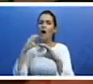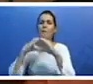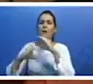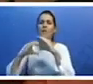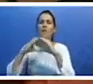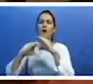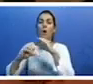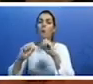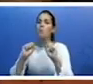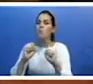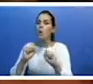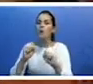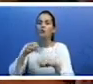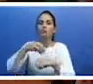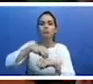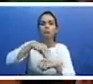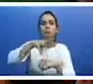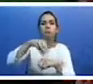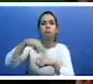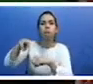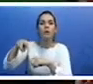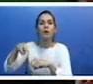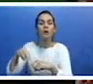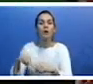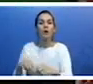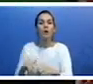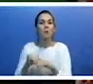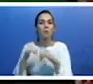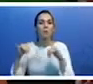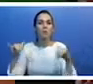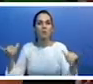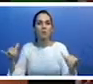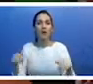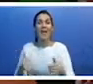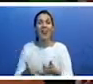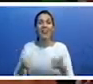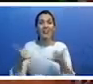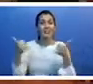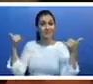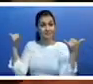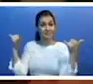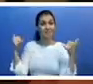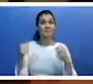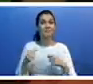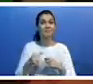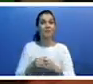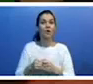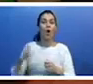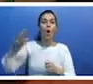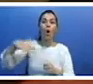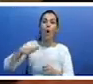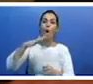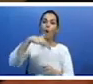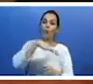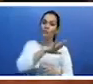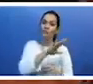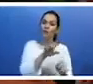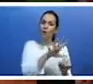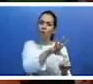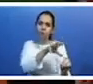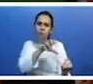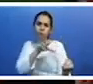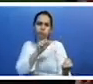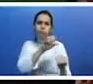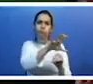ondas mecânicas, que é através de som, por pulsos elétricos, ondas eletromagnéticas, que